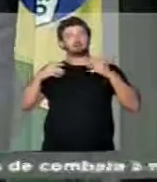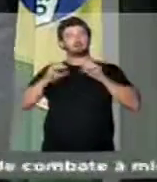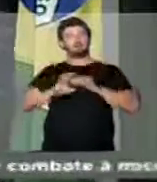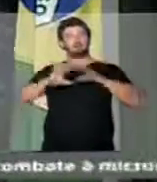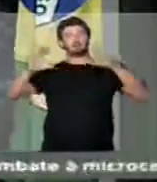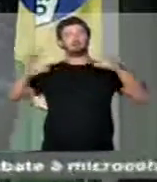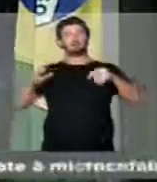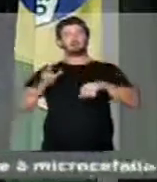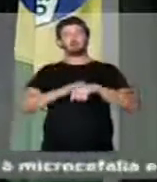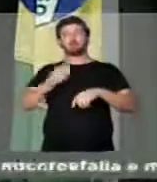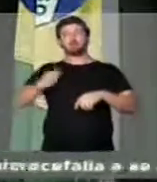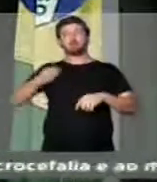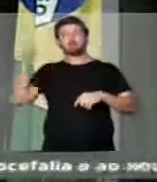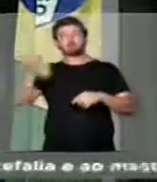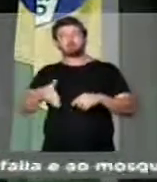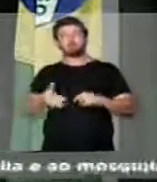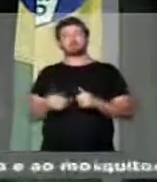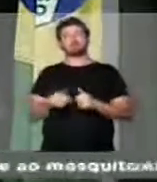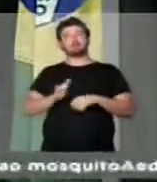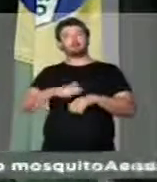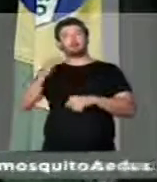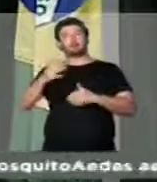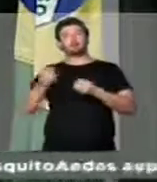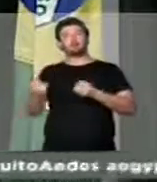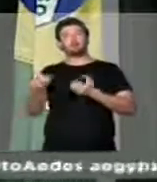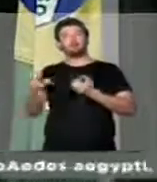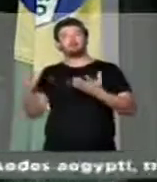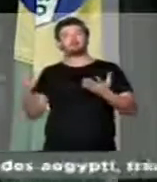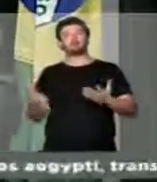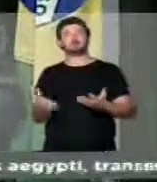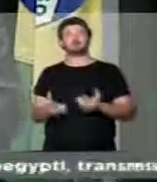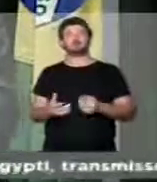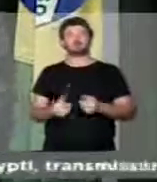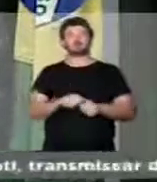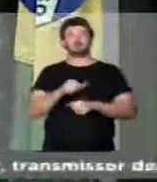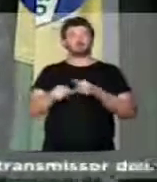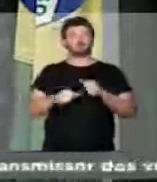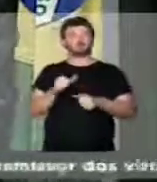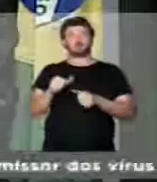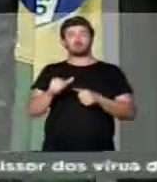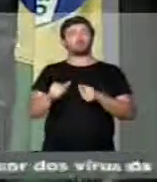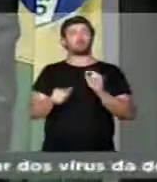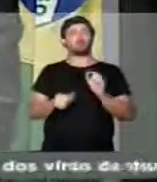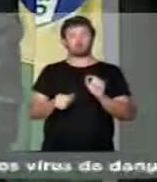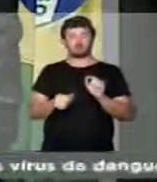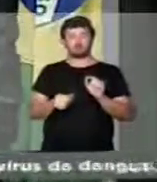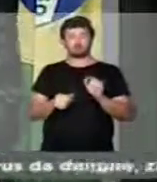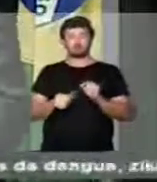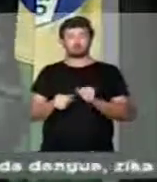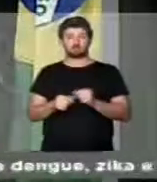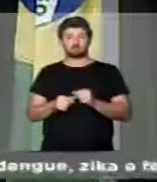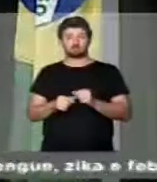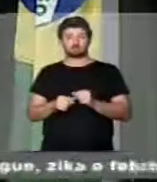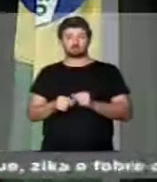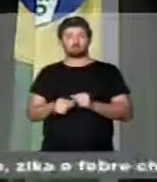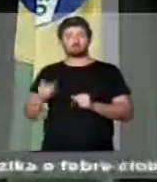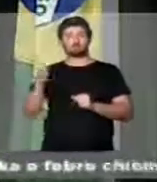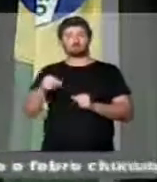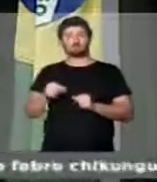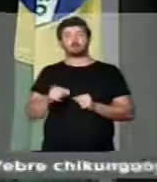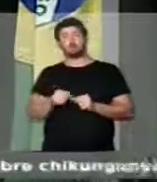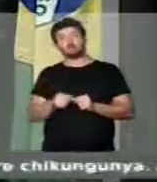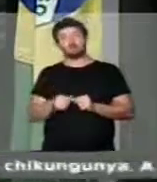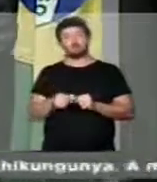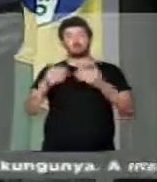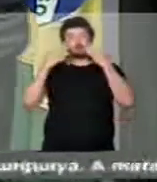mais participativo, mais produtivo, passou a ser utilizado através das redes sociais, não mais como um elemento